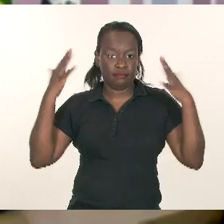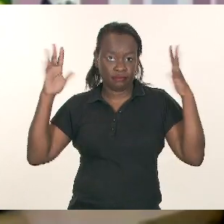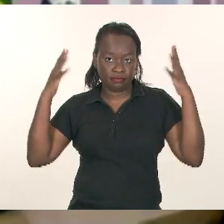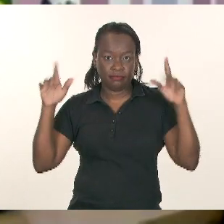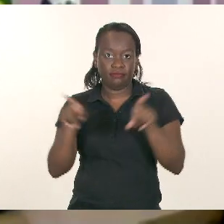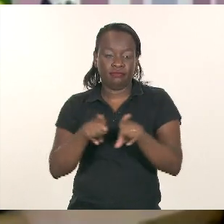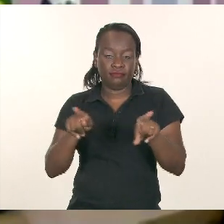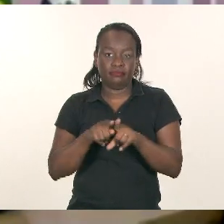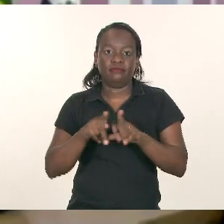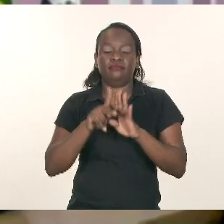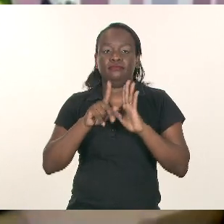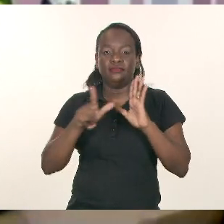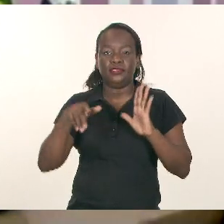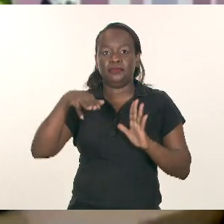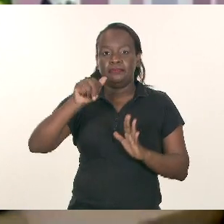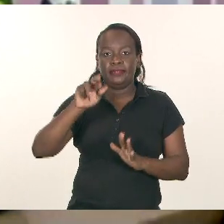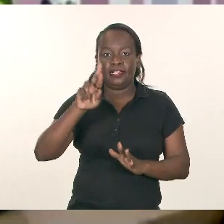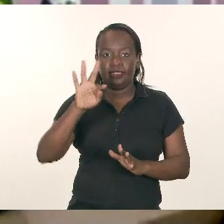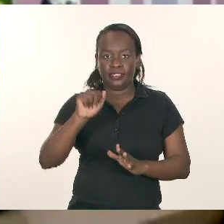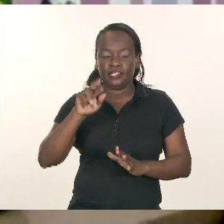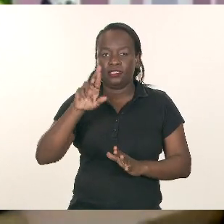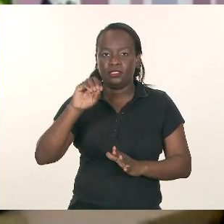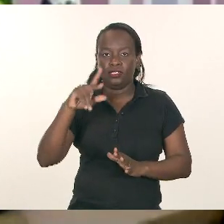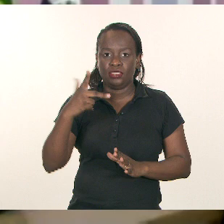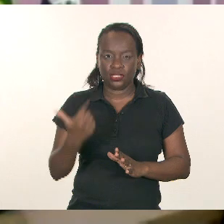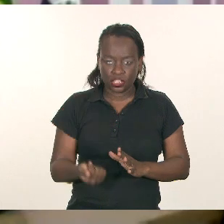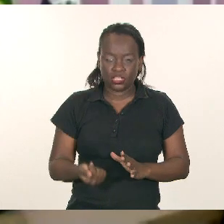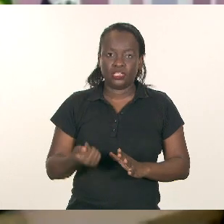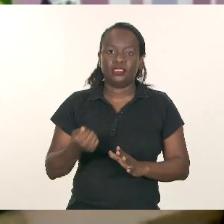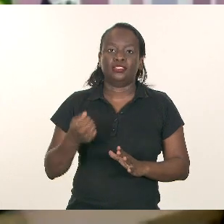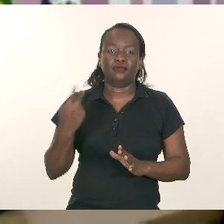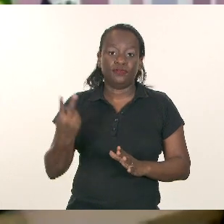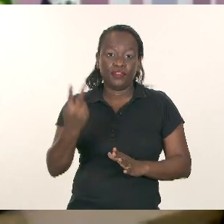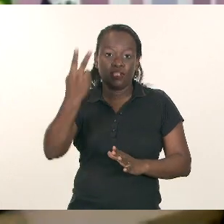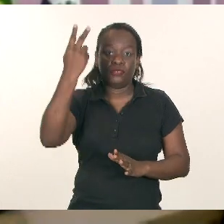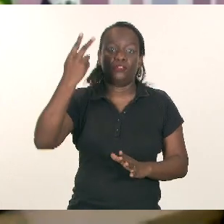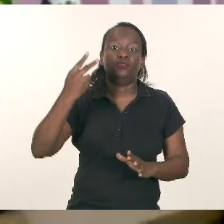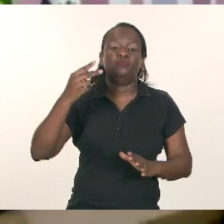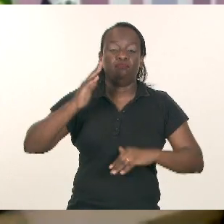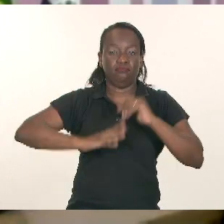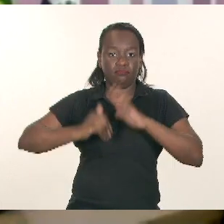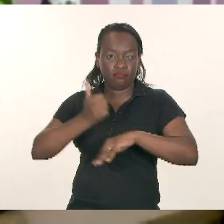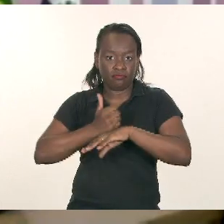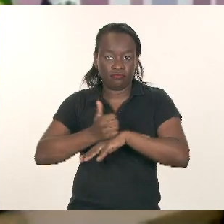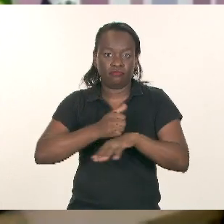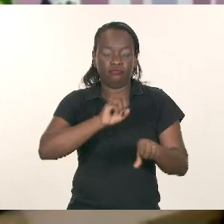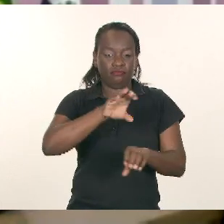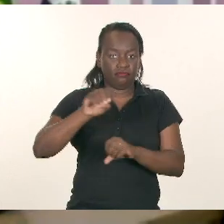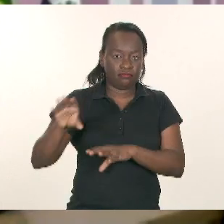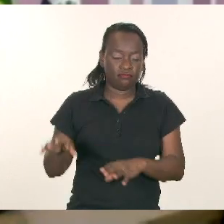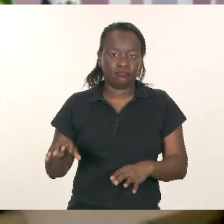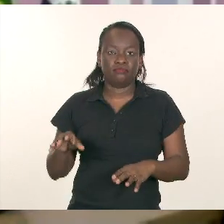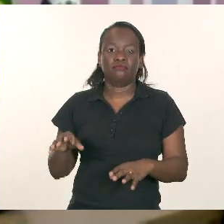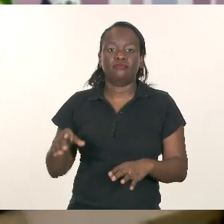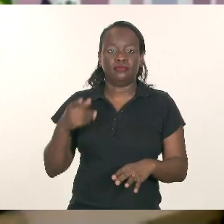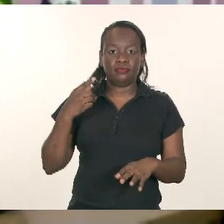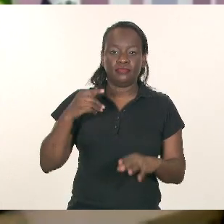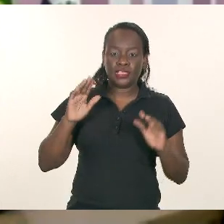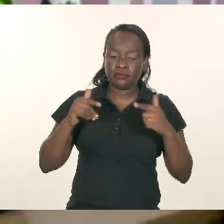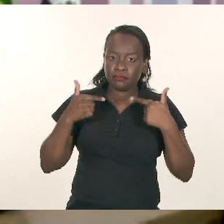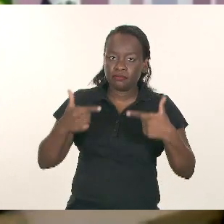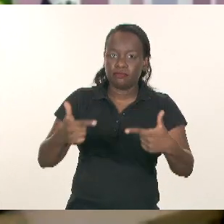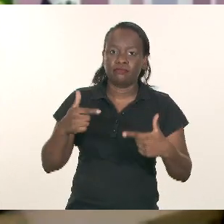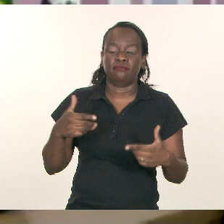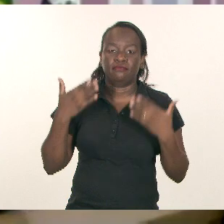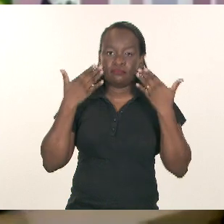parabenizo também o projeto da deputada Marta Rocha pela valorização aí dos profissionais da educação que estão aí no